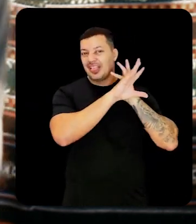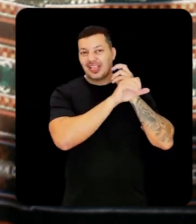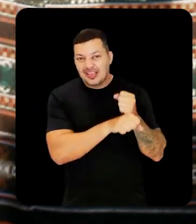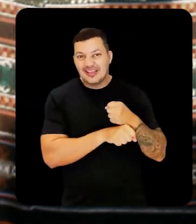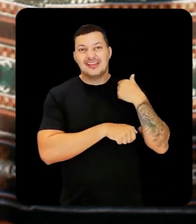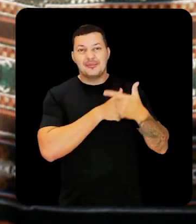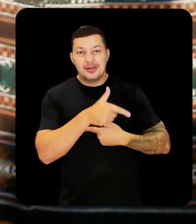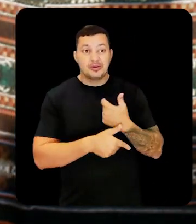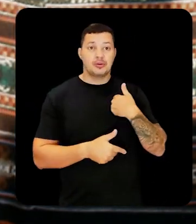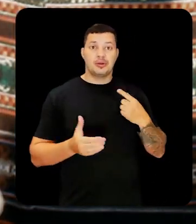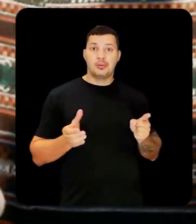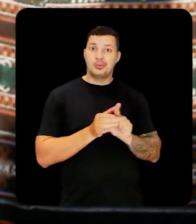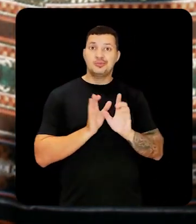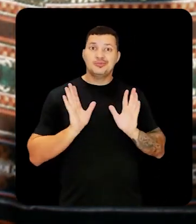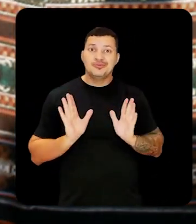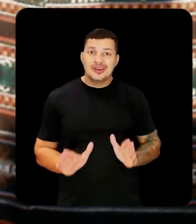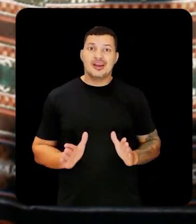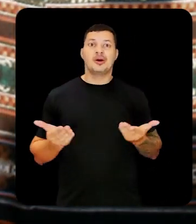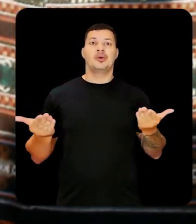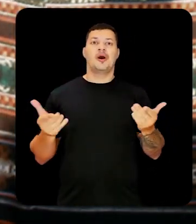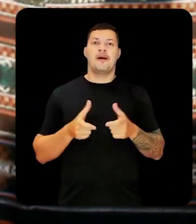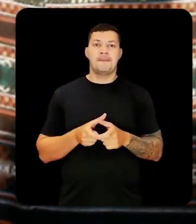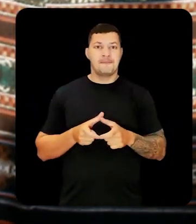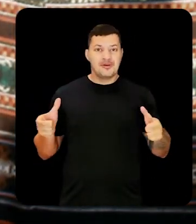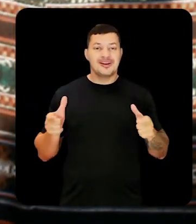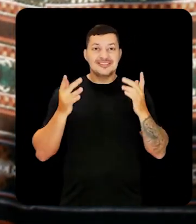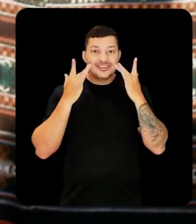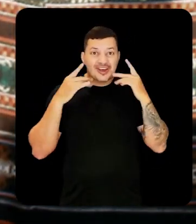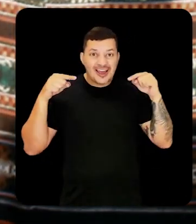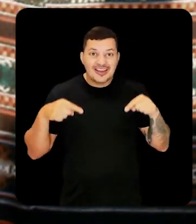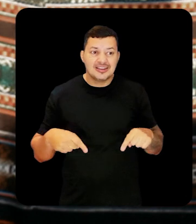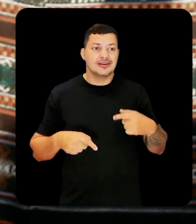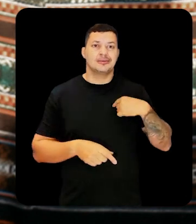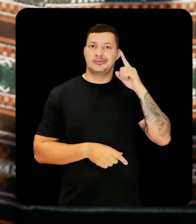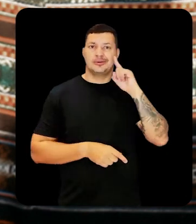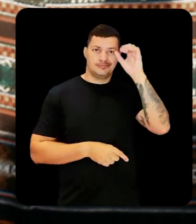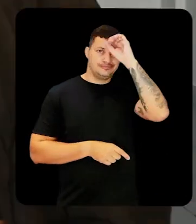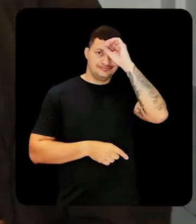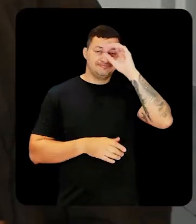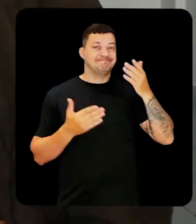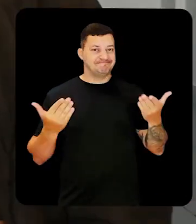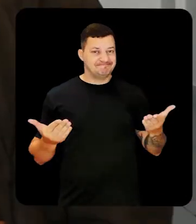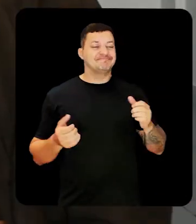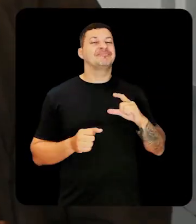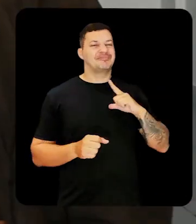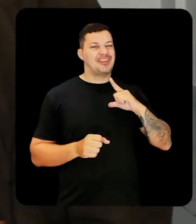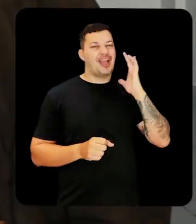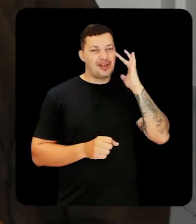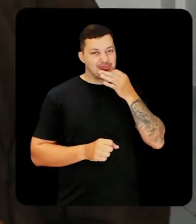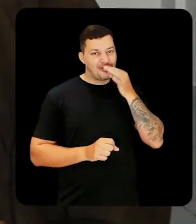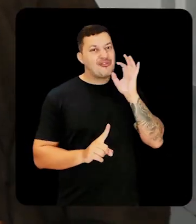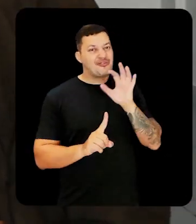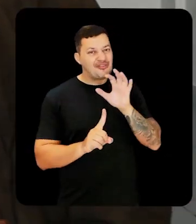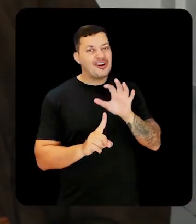que aconteceu e de que nós fizemos parte, e que muita gente que hoje está fazendo teatro aqui ainda não sabe. Eu acho que tem